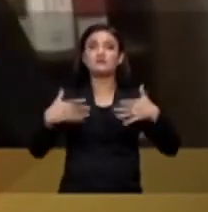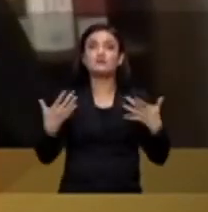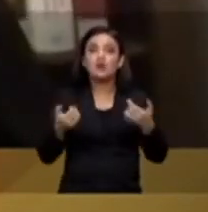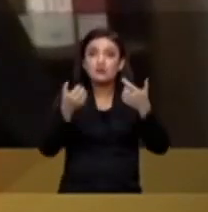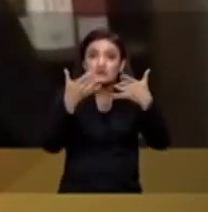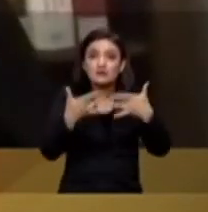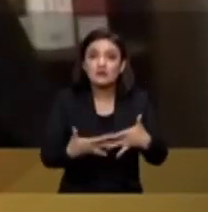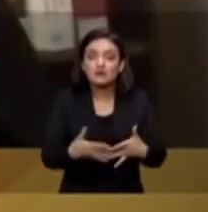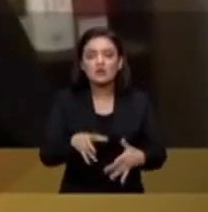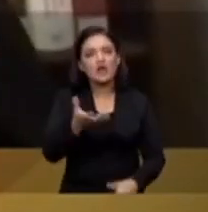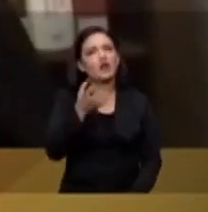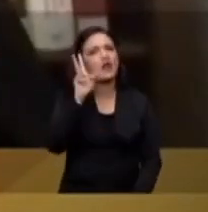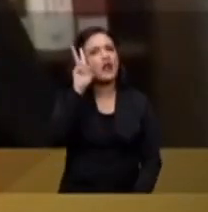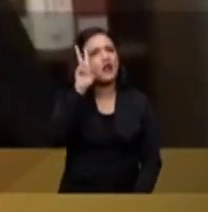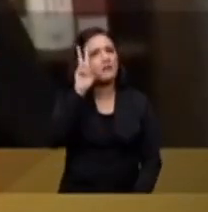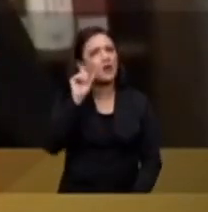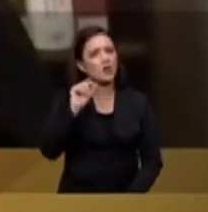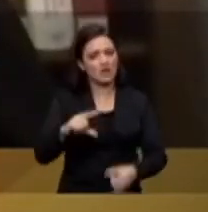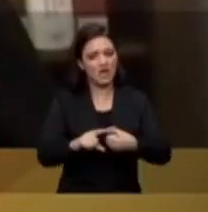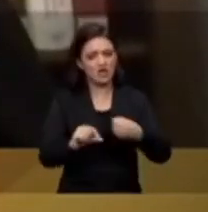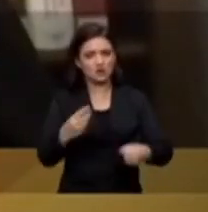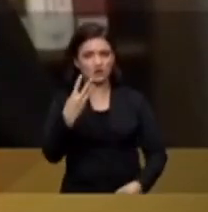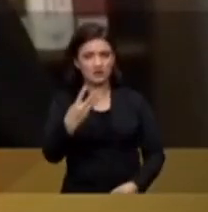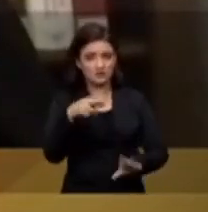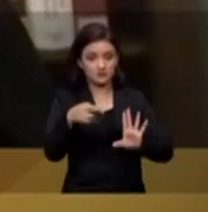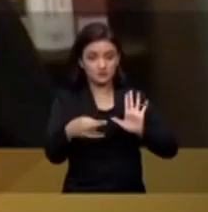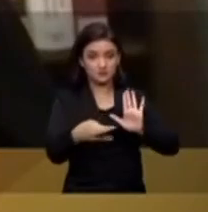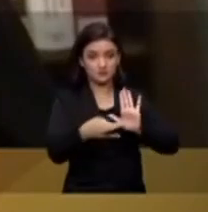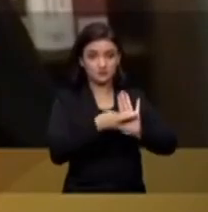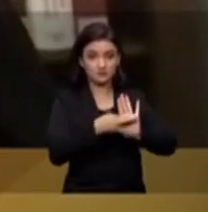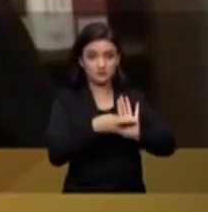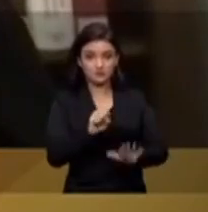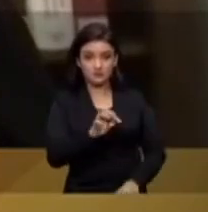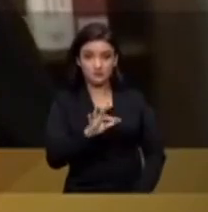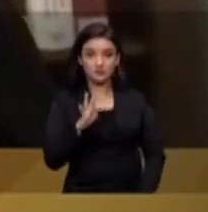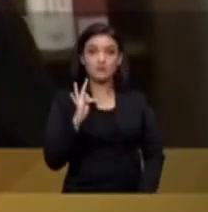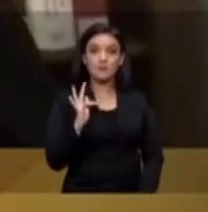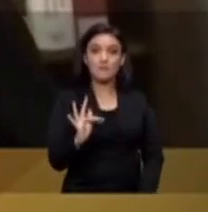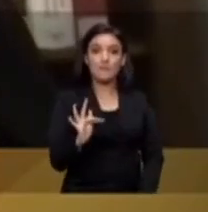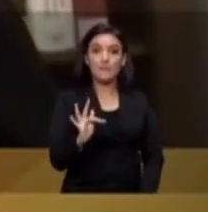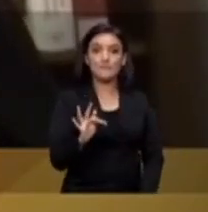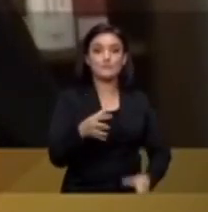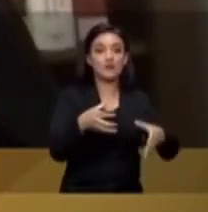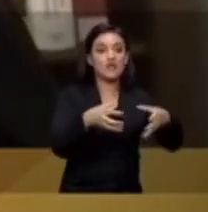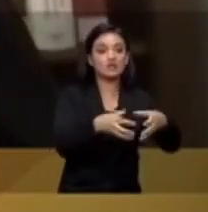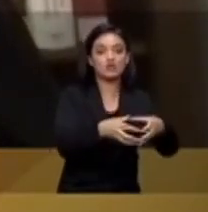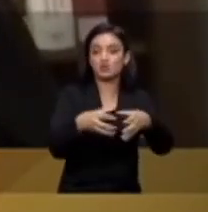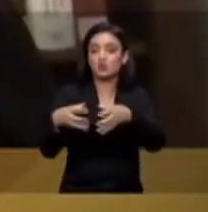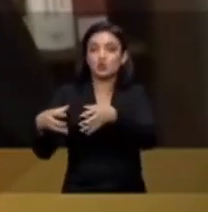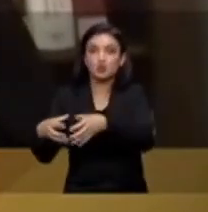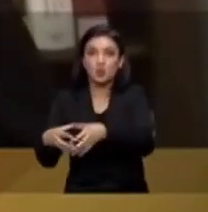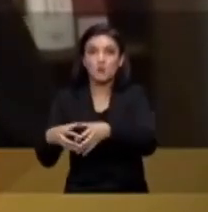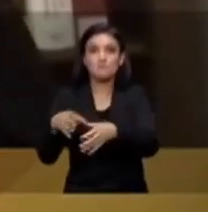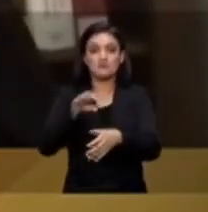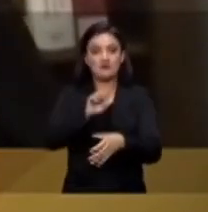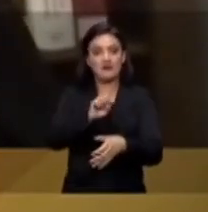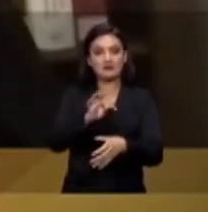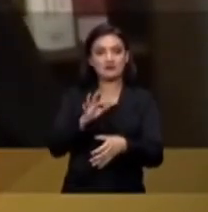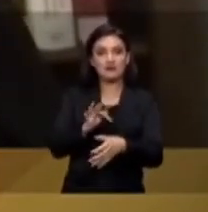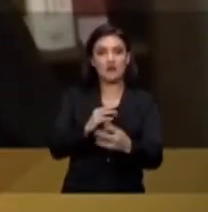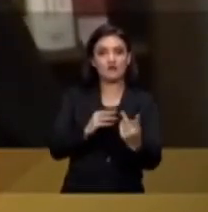de recordar que, nos termos do artigo 3º do Regimento Interno do Supremo Tribunal Federal, as turmas que compõem este Supremo